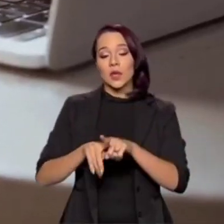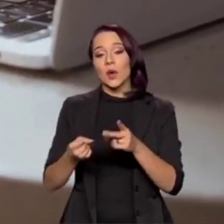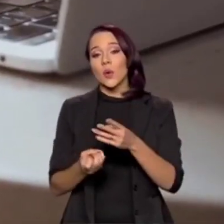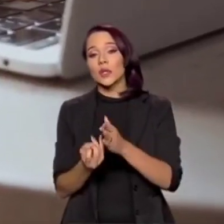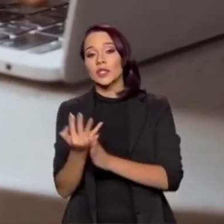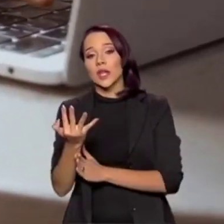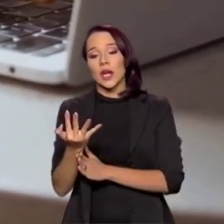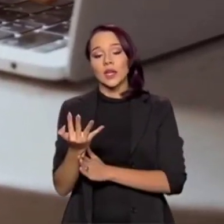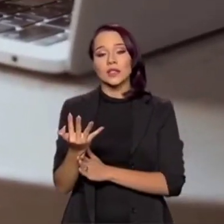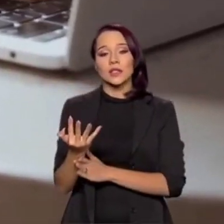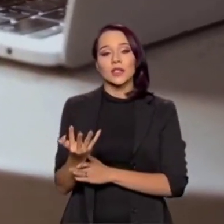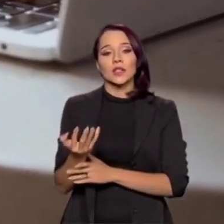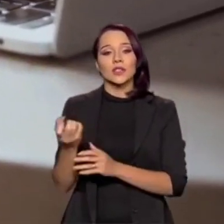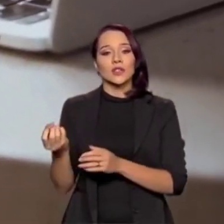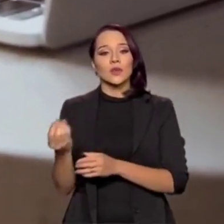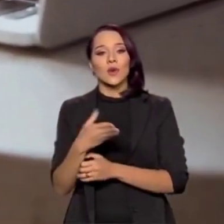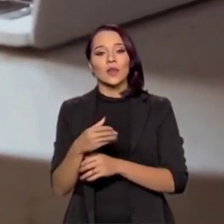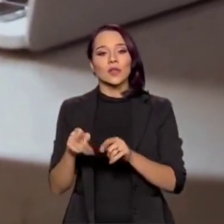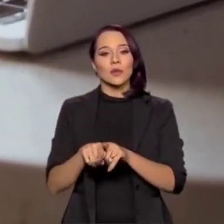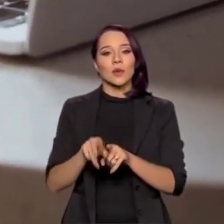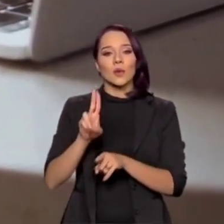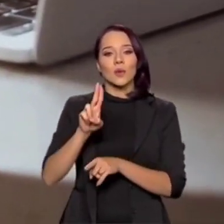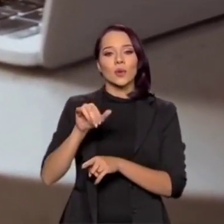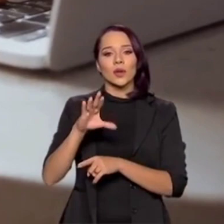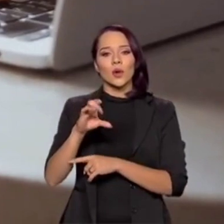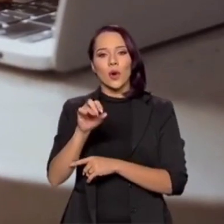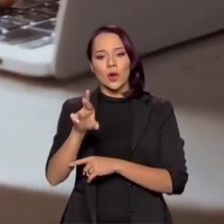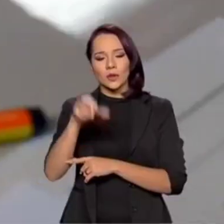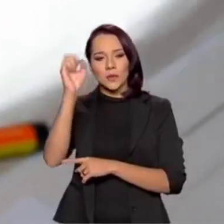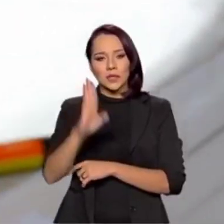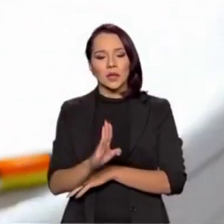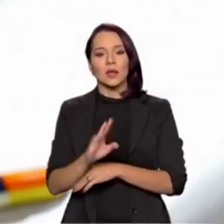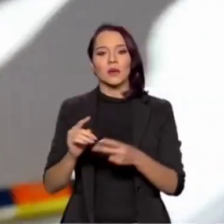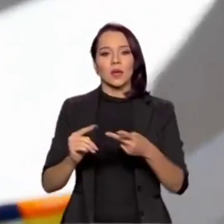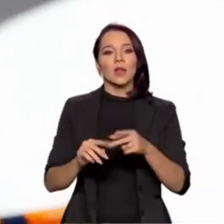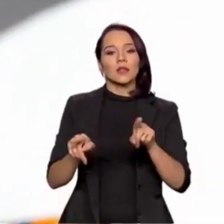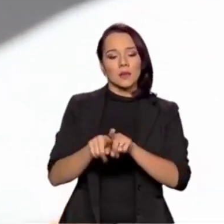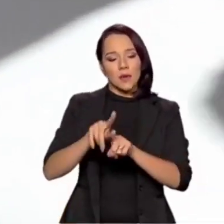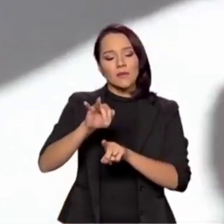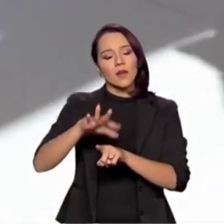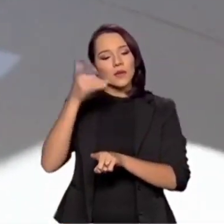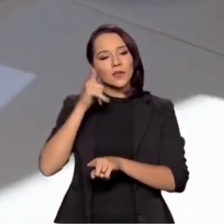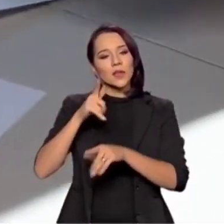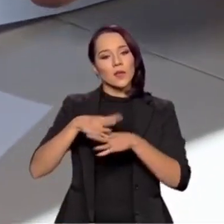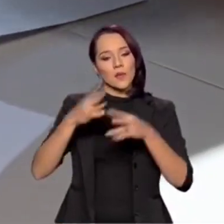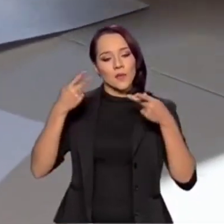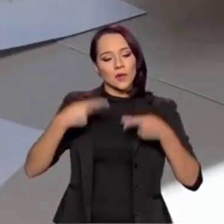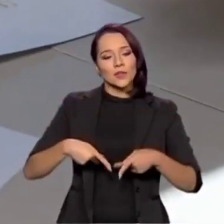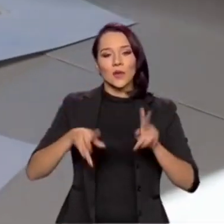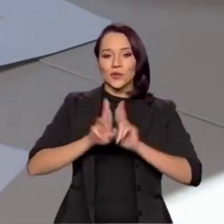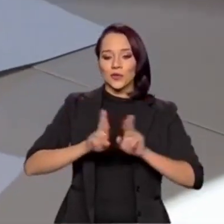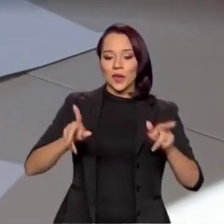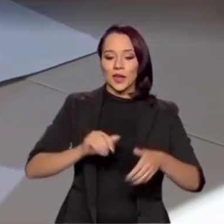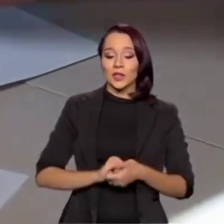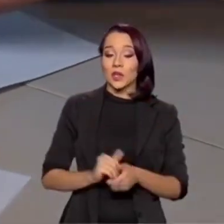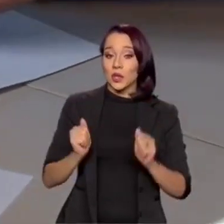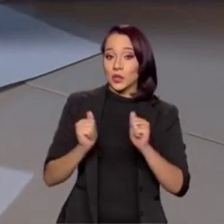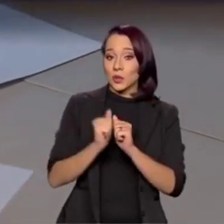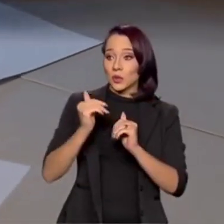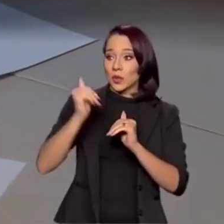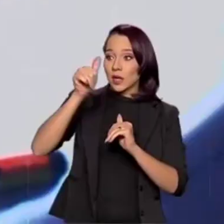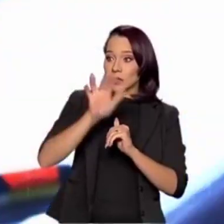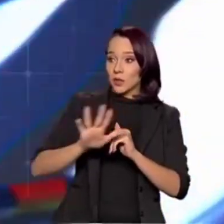número de unicórnios brasileiros, e com isso nós conseguiremos ter um posicionamento diferenciado a nível